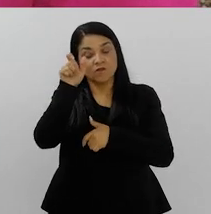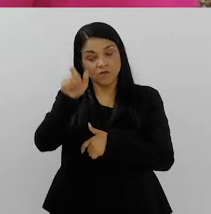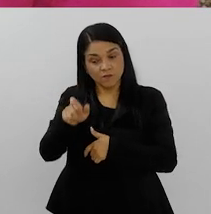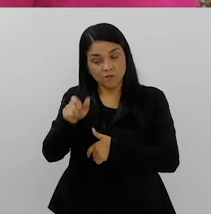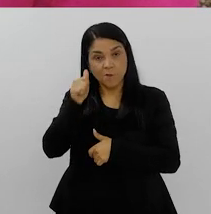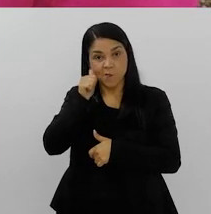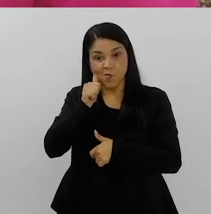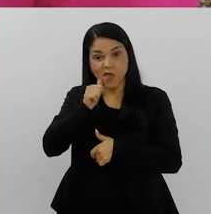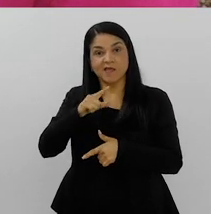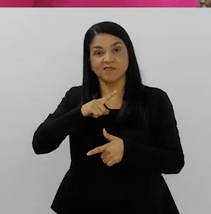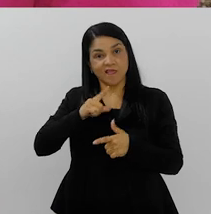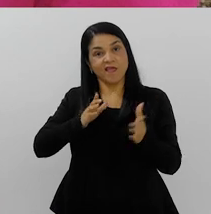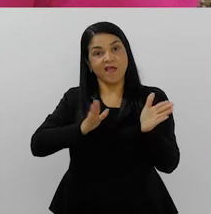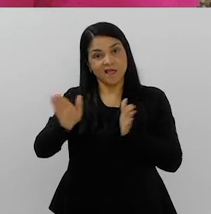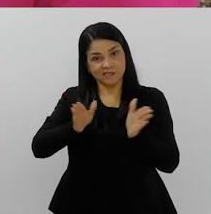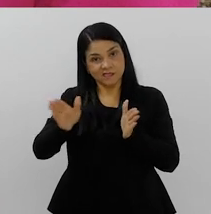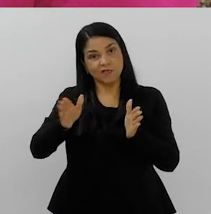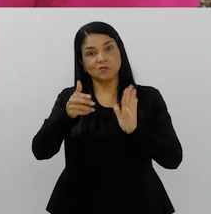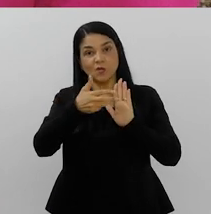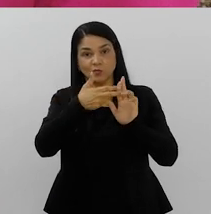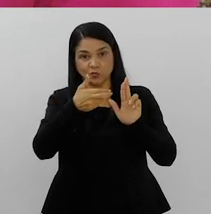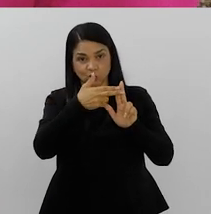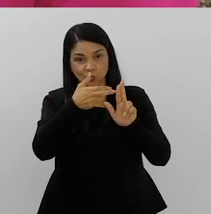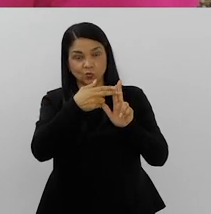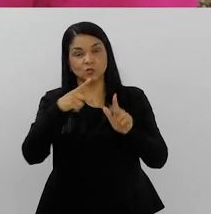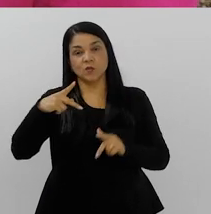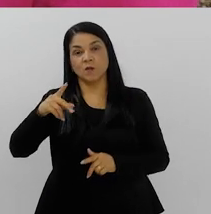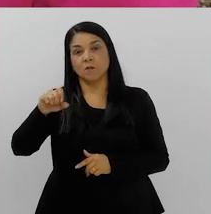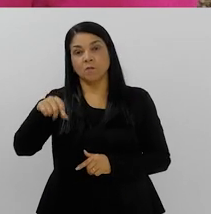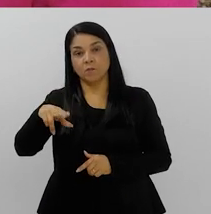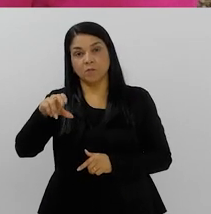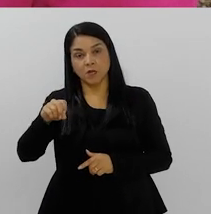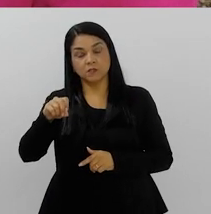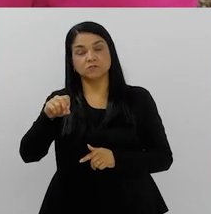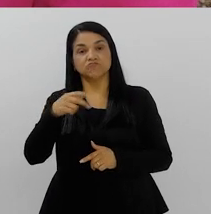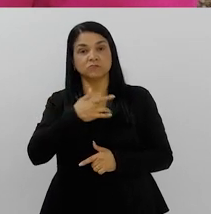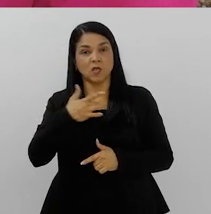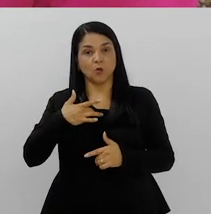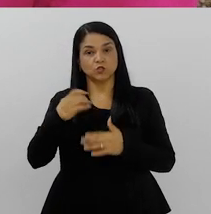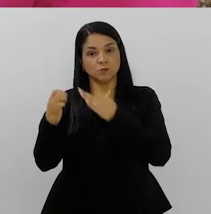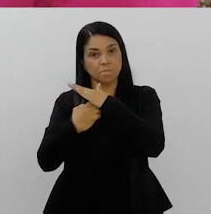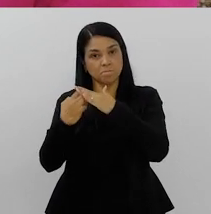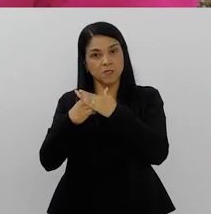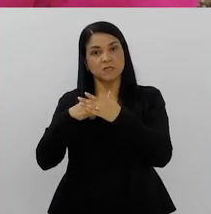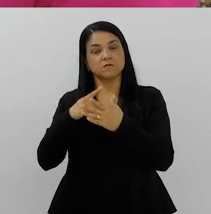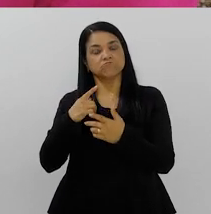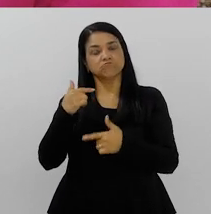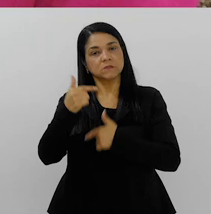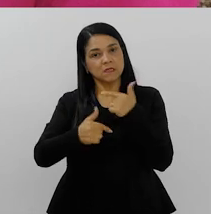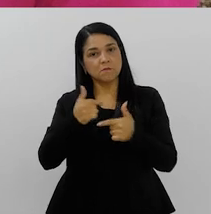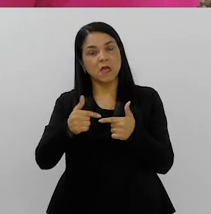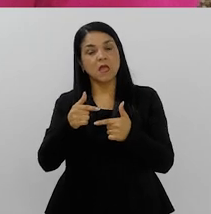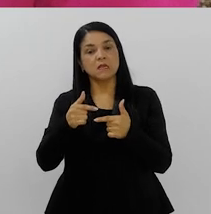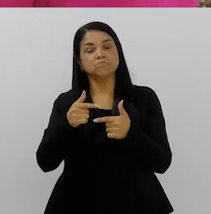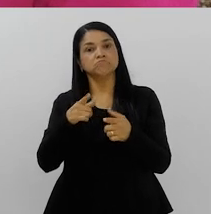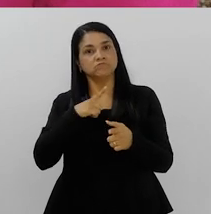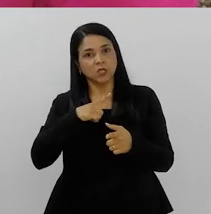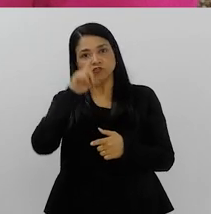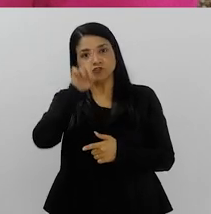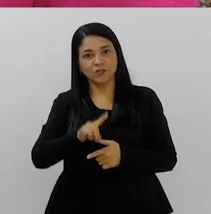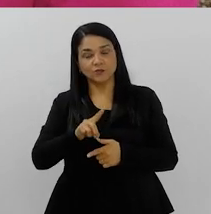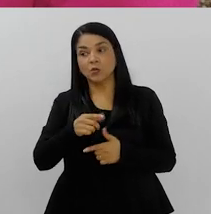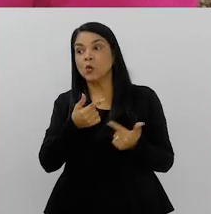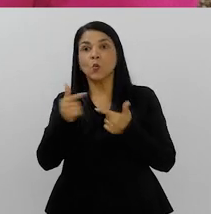falando de uma mulher que tem acesso ao sistema de saúde que tem um plano de saúde da empresa que trab trabalha que vai cobrir aquilo e